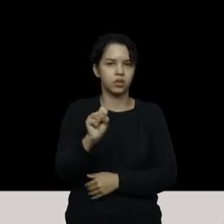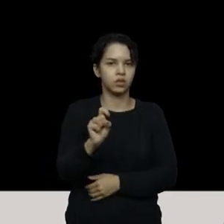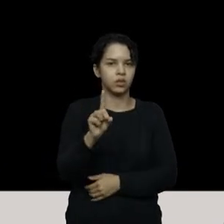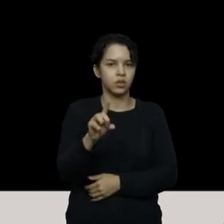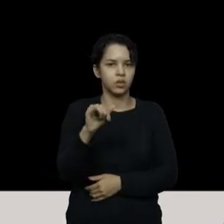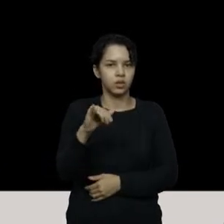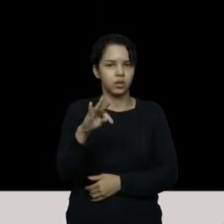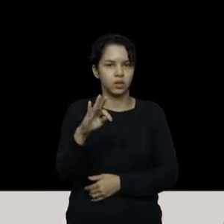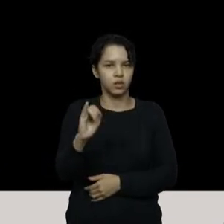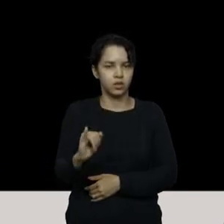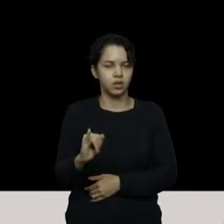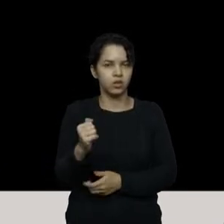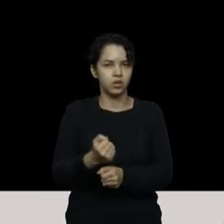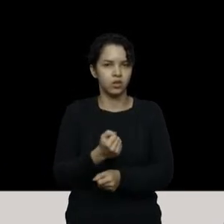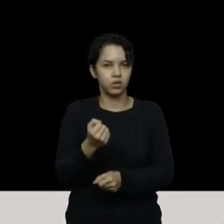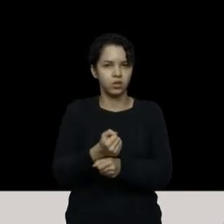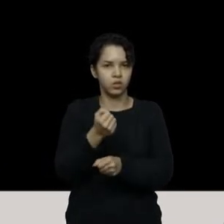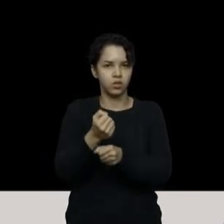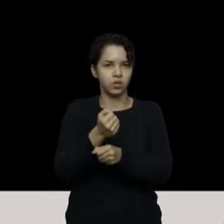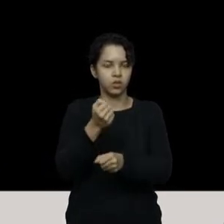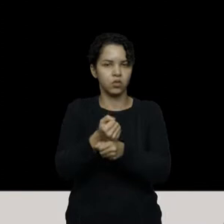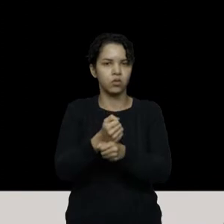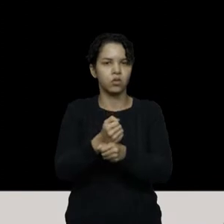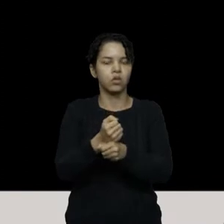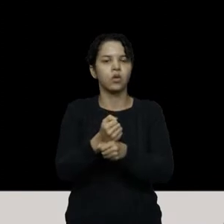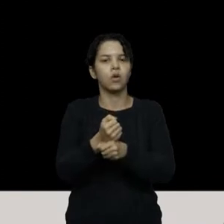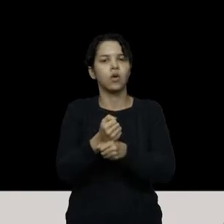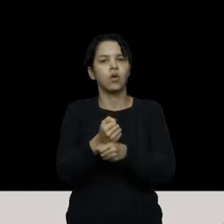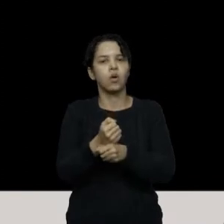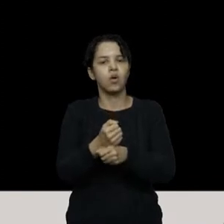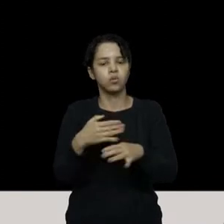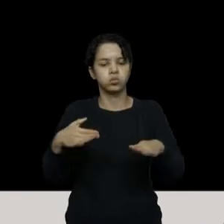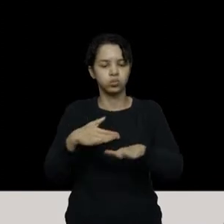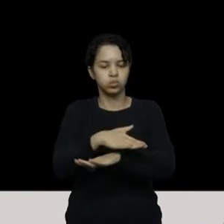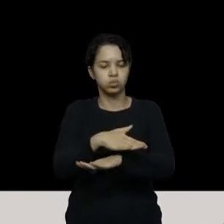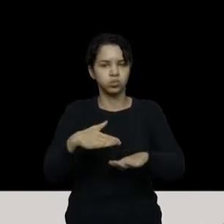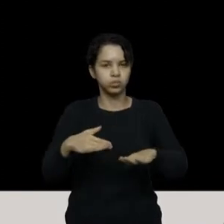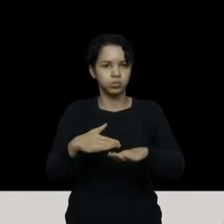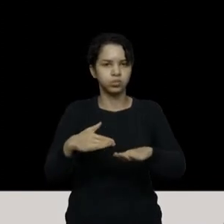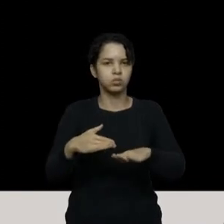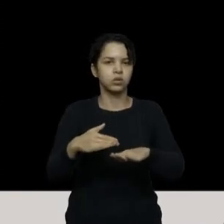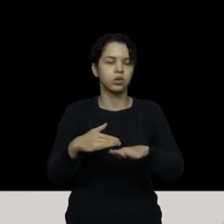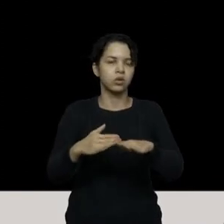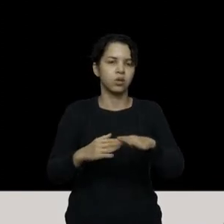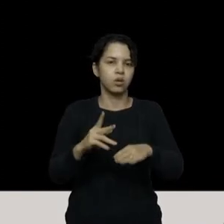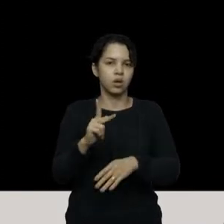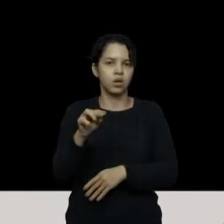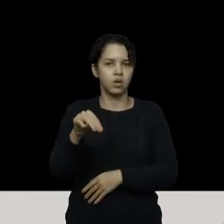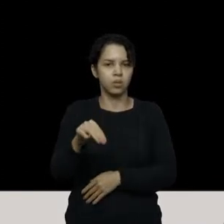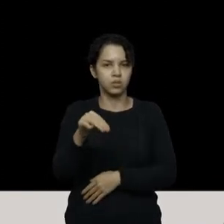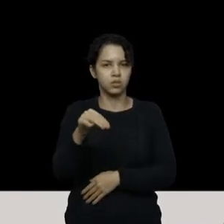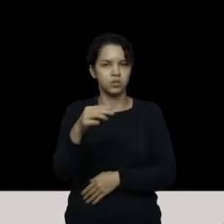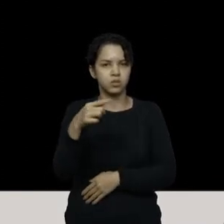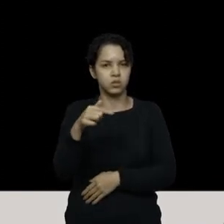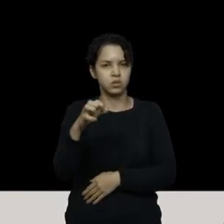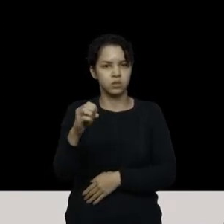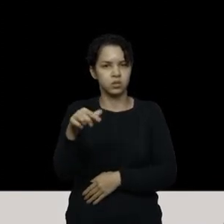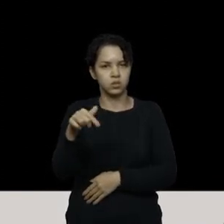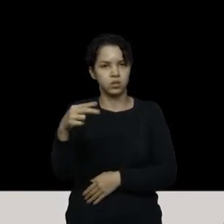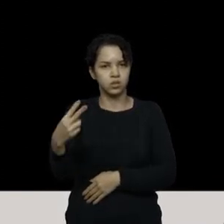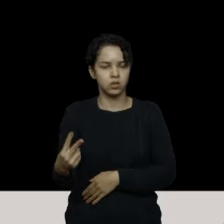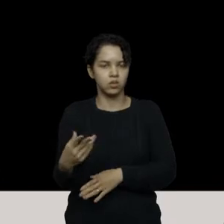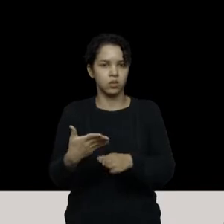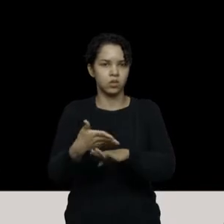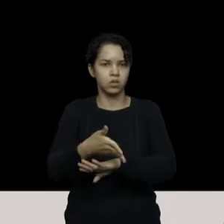construção de um trevo alemão na altura do Km 70 70 e para acessar a faculdade